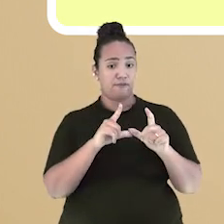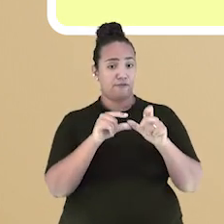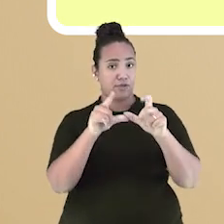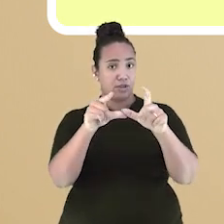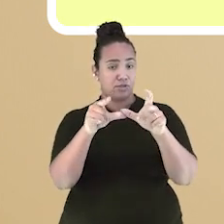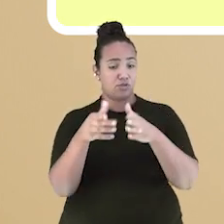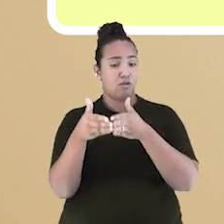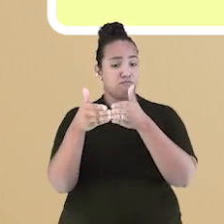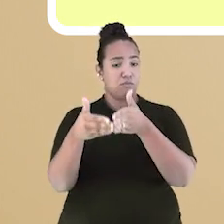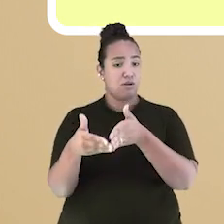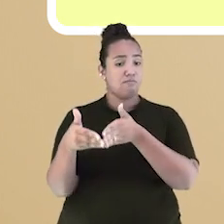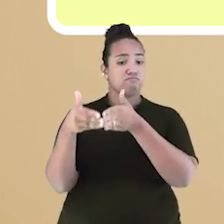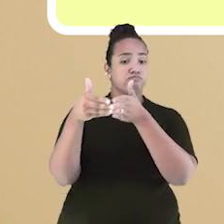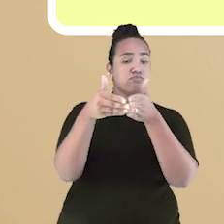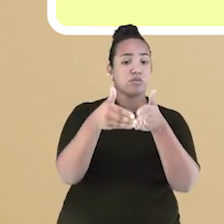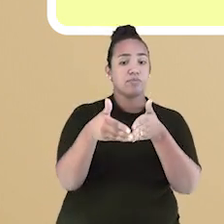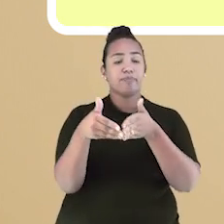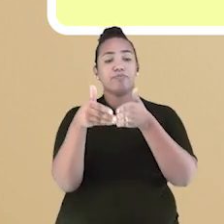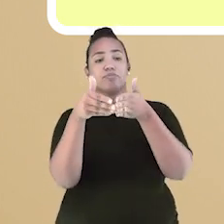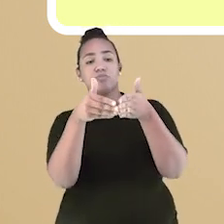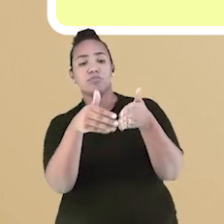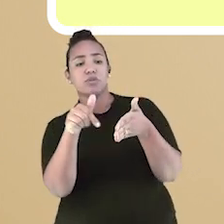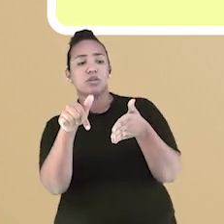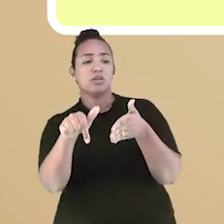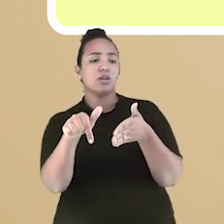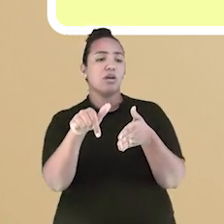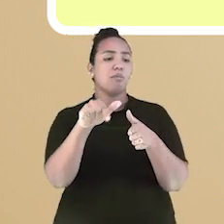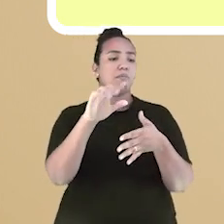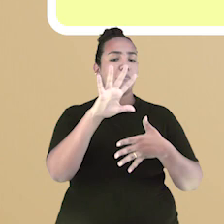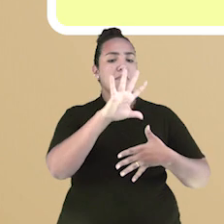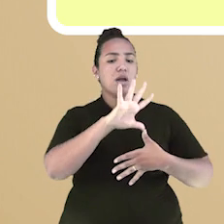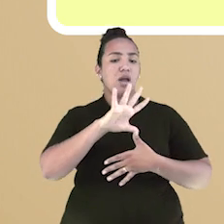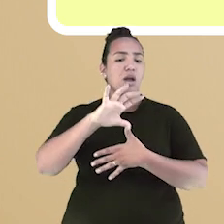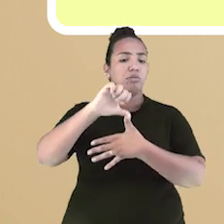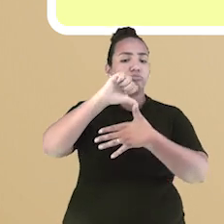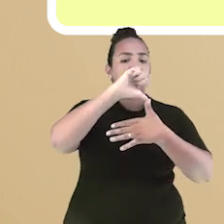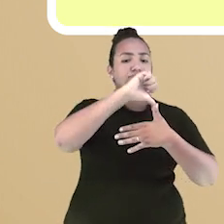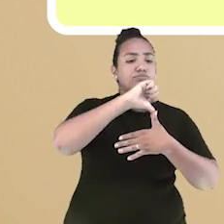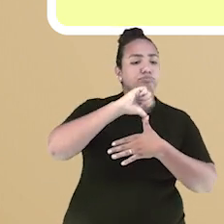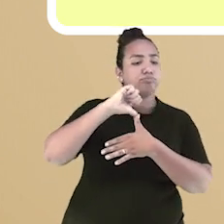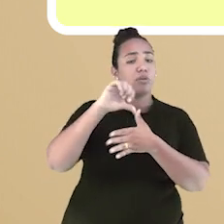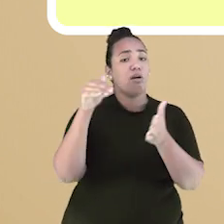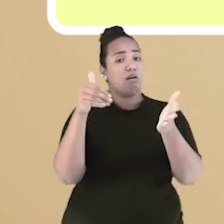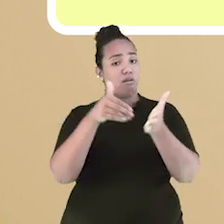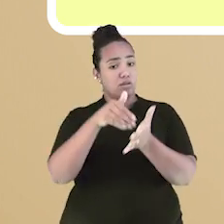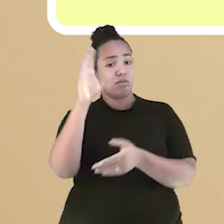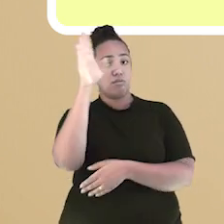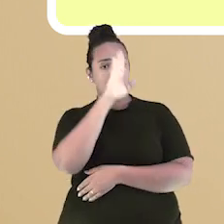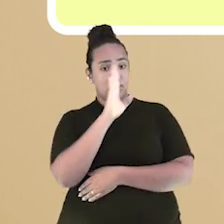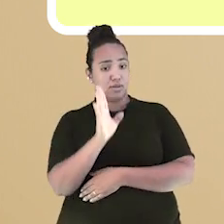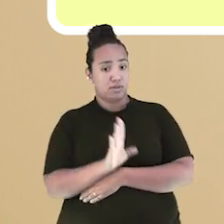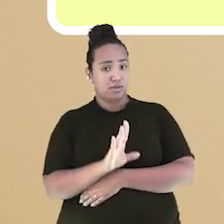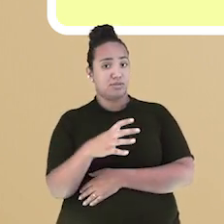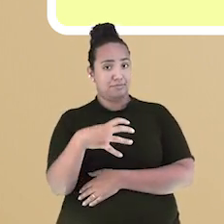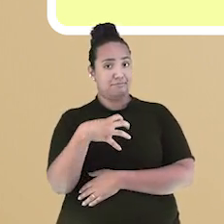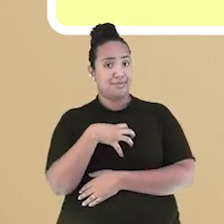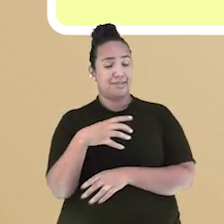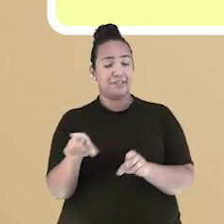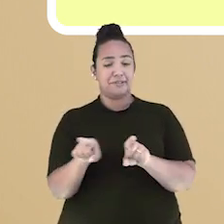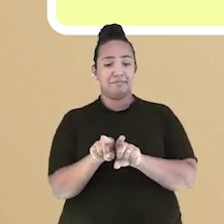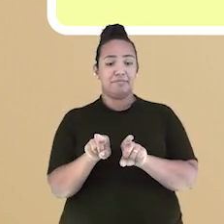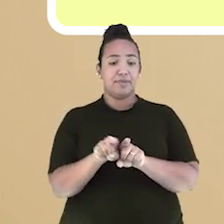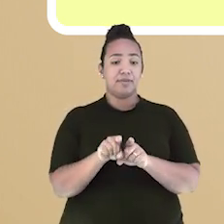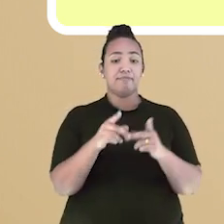Durante essa expedição, ele explorou boa parte de toda a costa da América do Sul, vindo até aqui no Brasil, no estado da Bahia, e